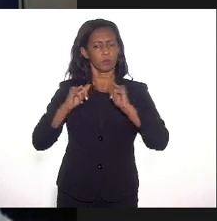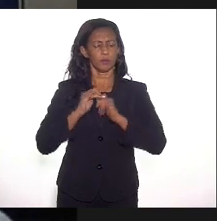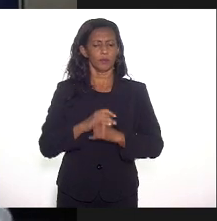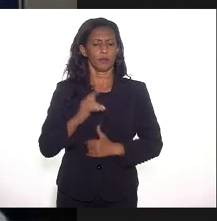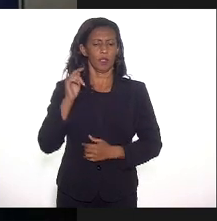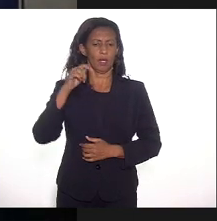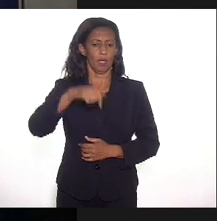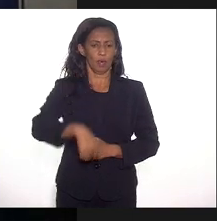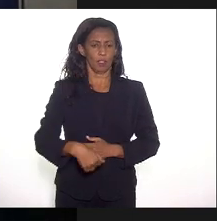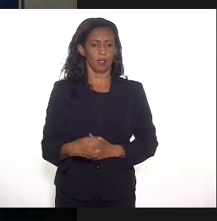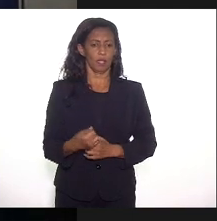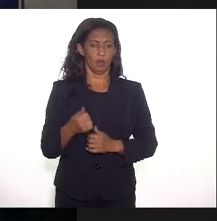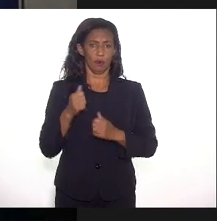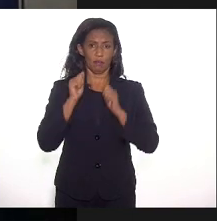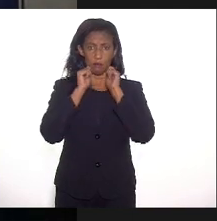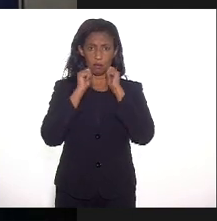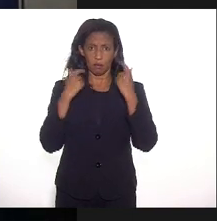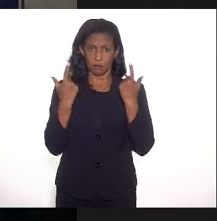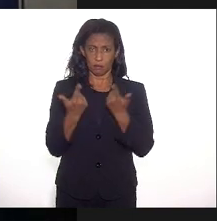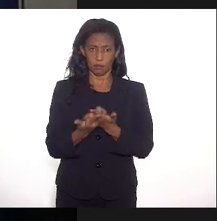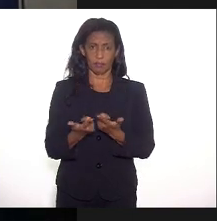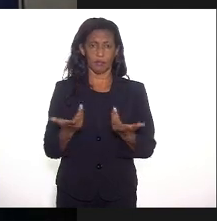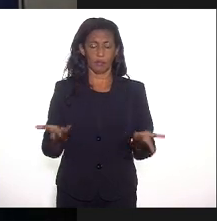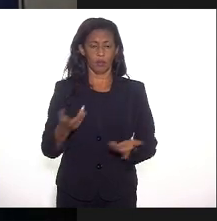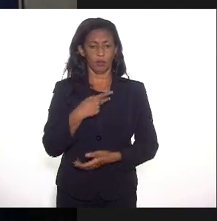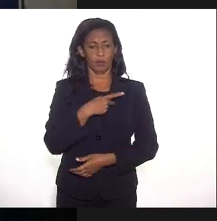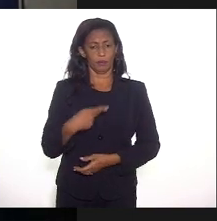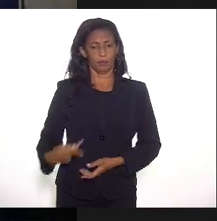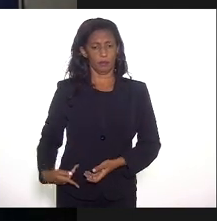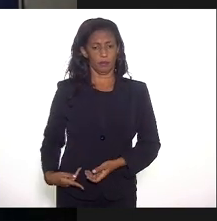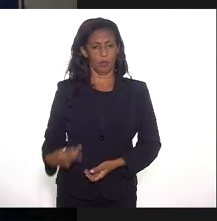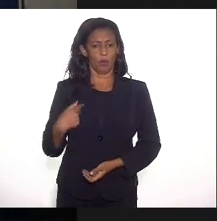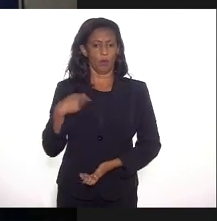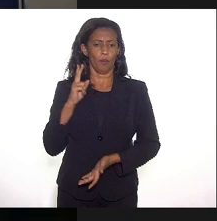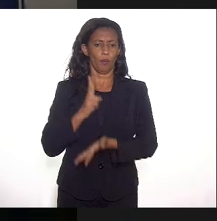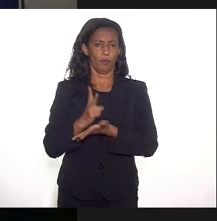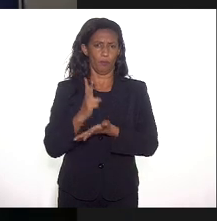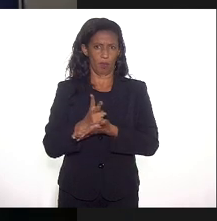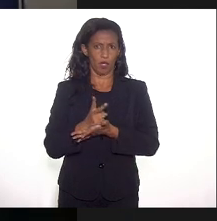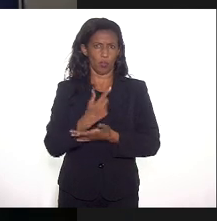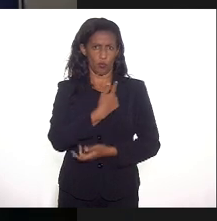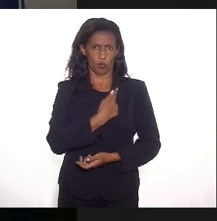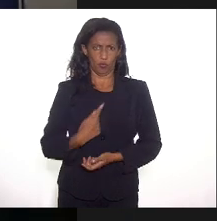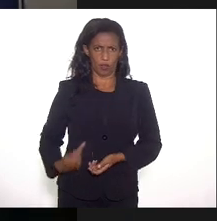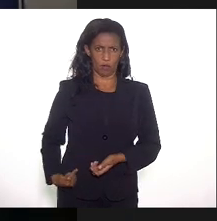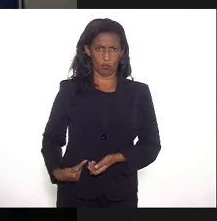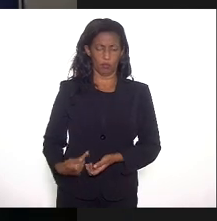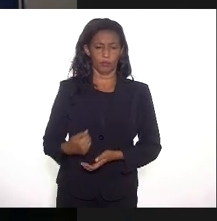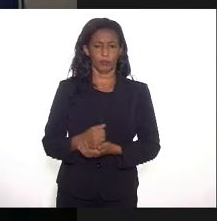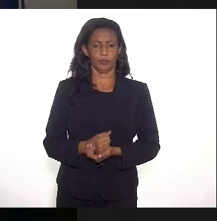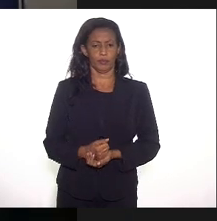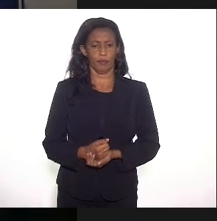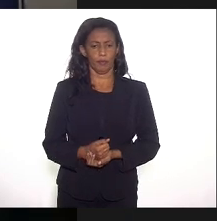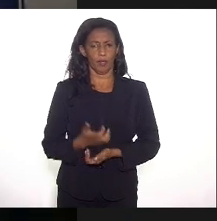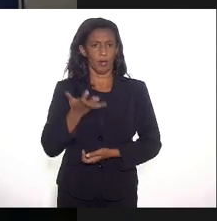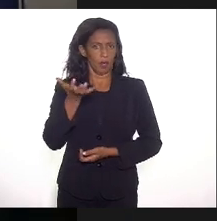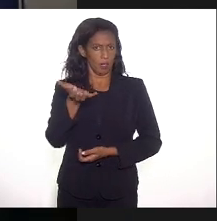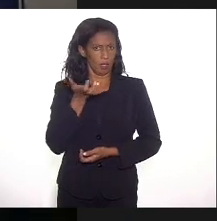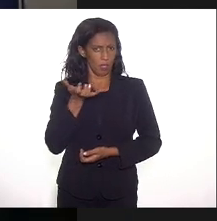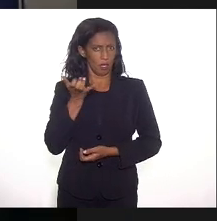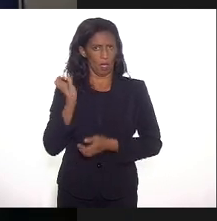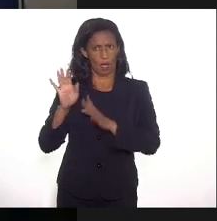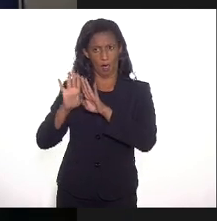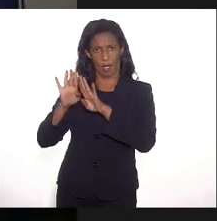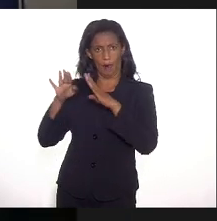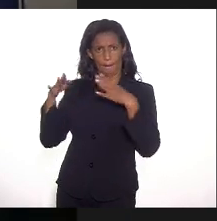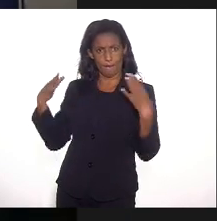denunciado aqui na Assembleia Legislativa. Então, senhora presidente, o mesmo governador, o mesmo governo que quer abrir as